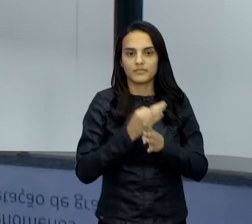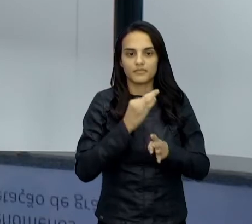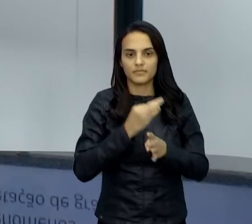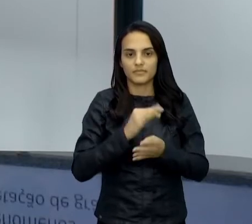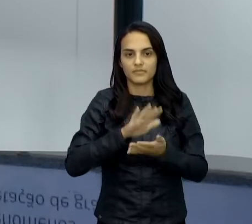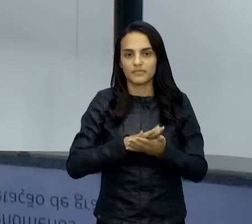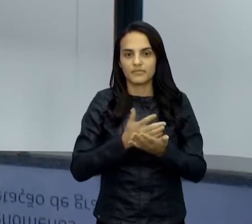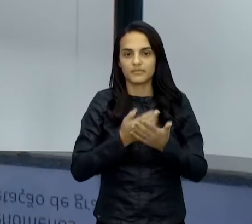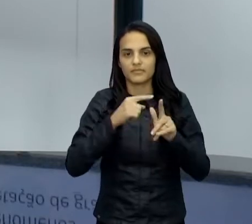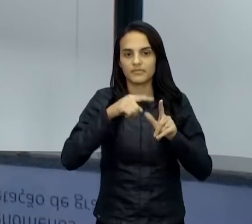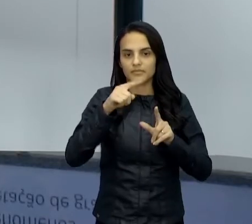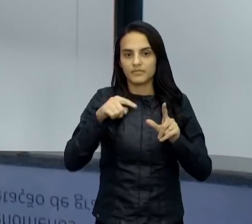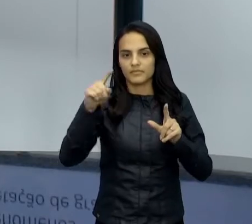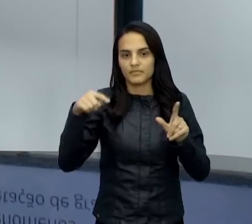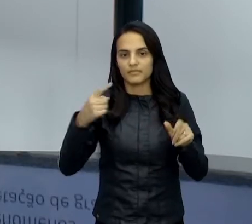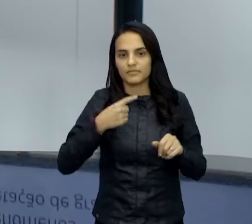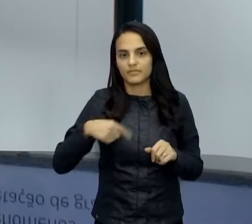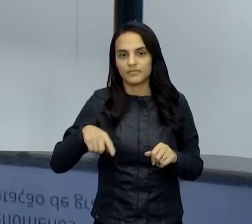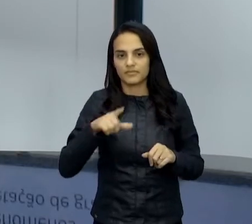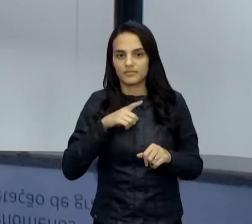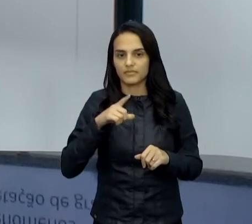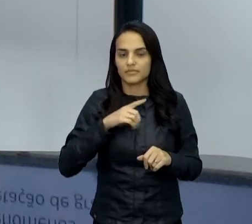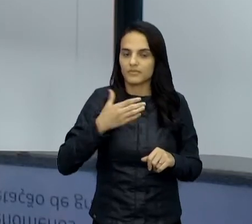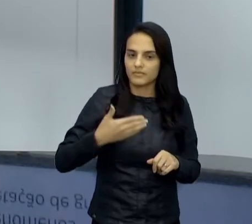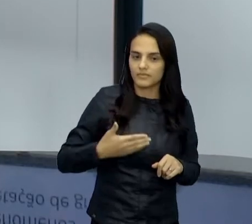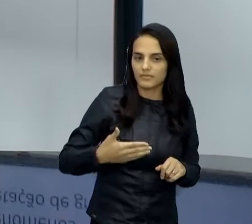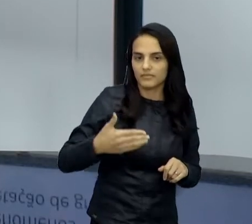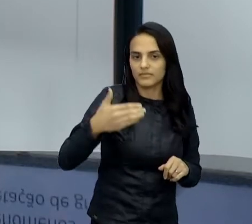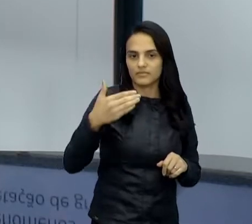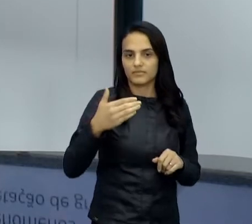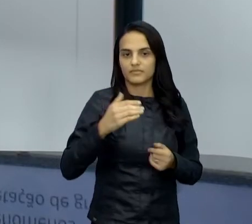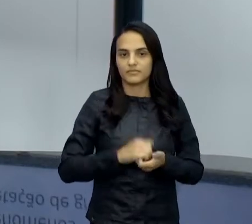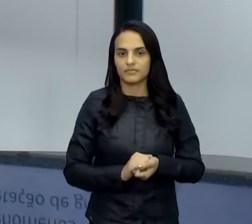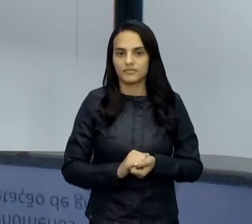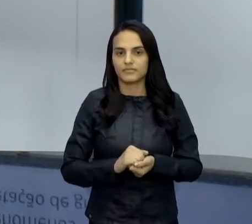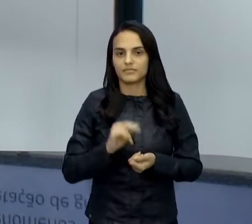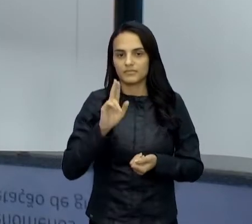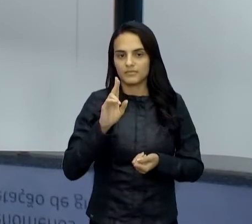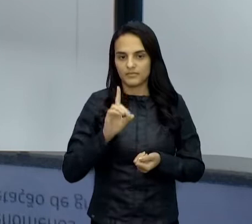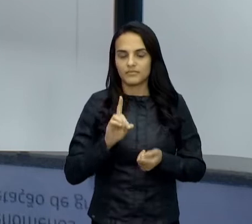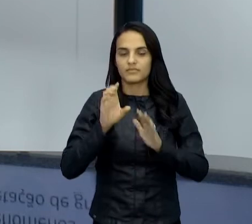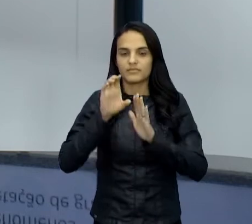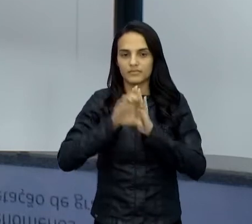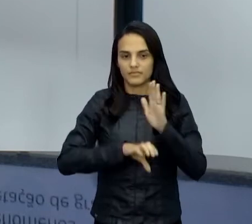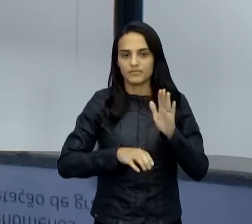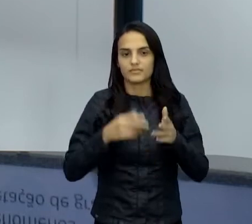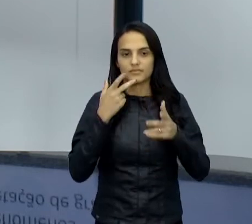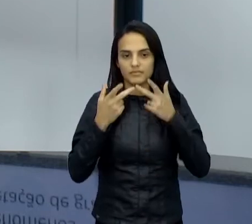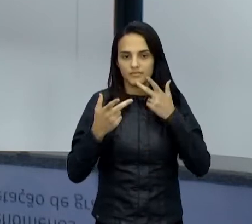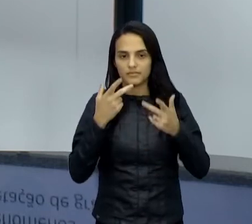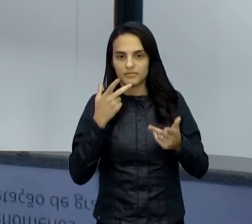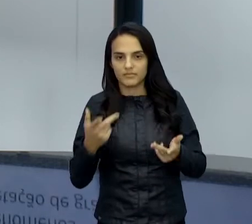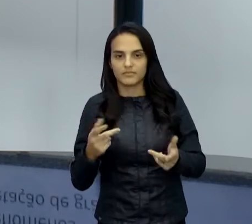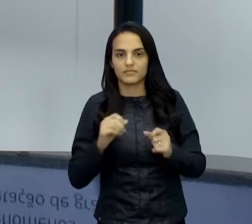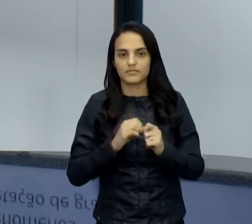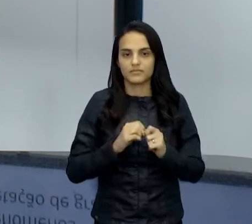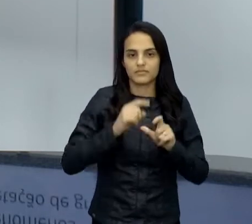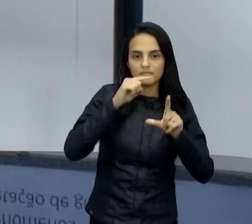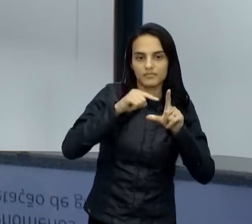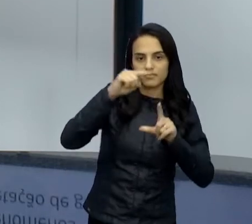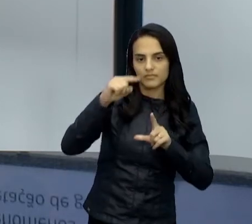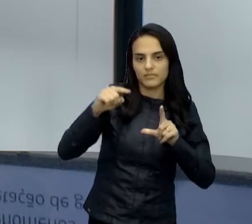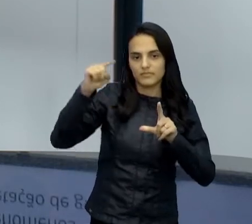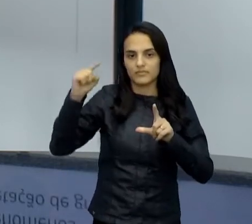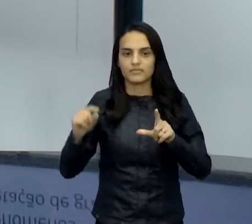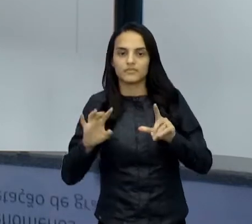de Gráficos. A gente tem ao longo da nossa unidade curricular falando um pouquinho sobre gráficos